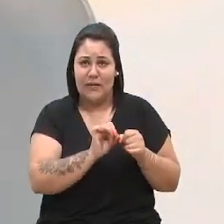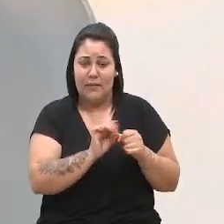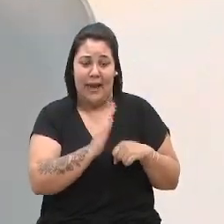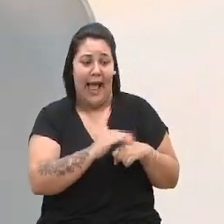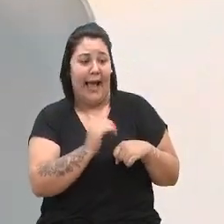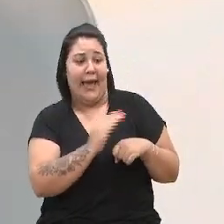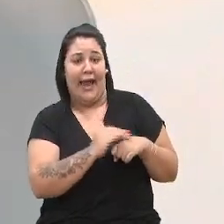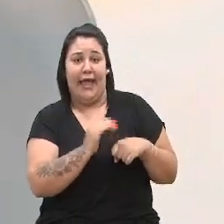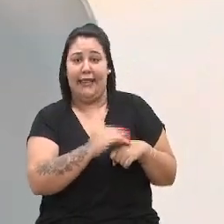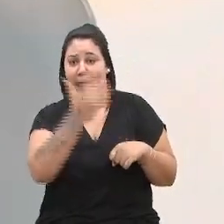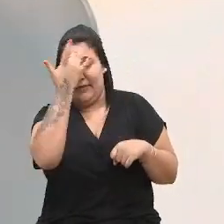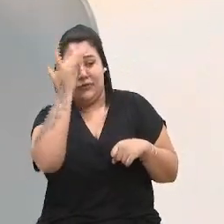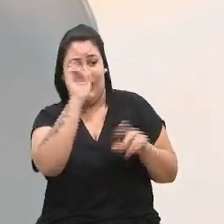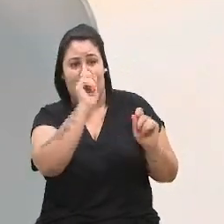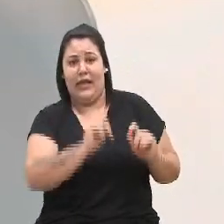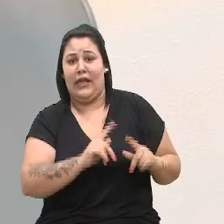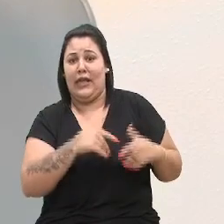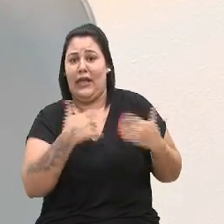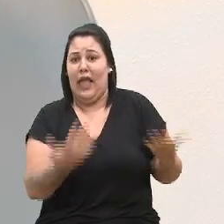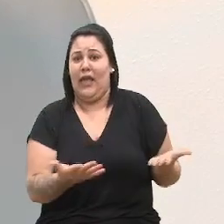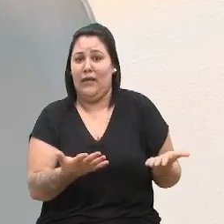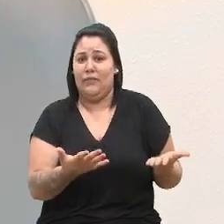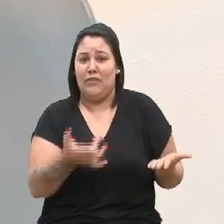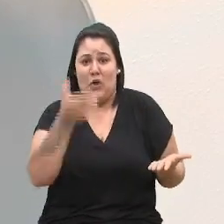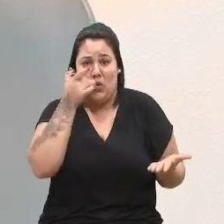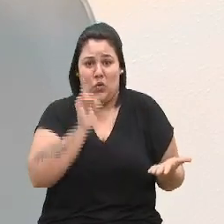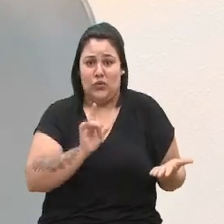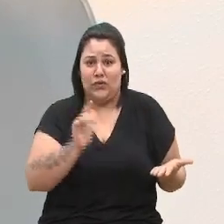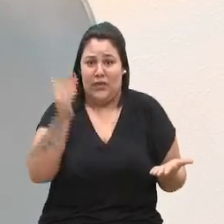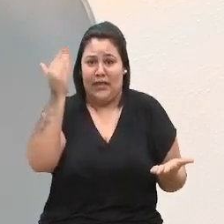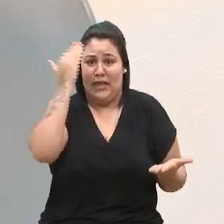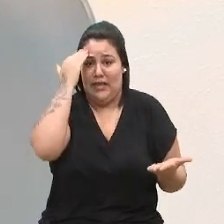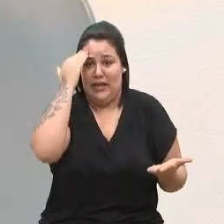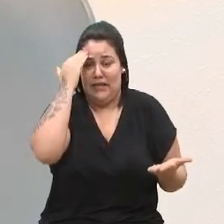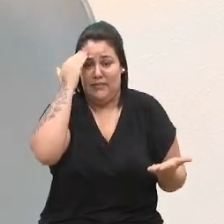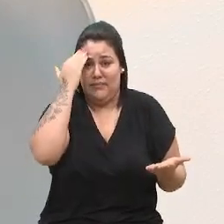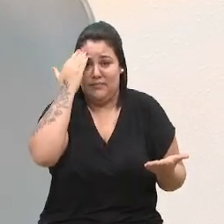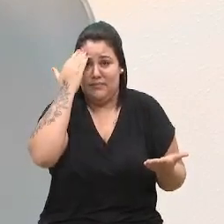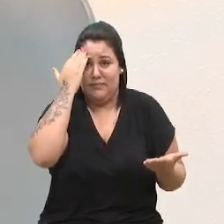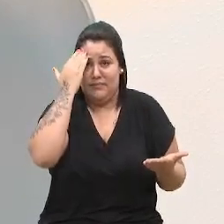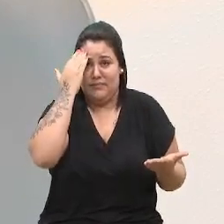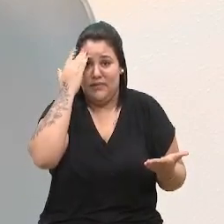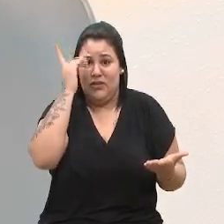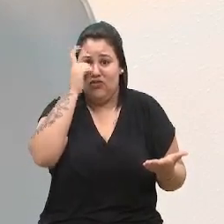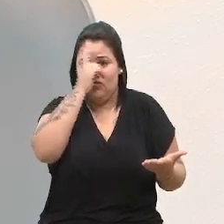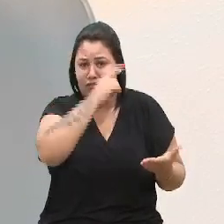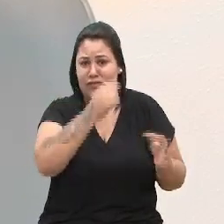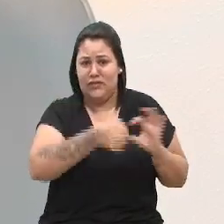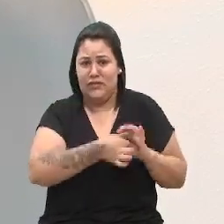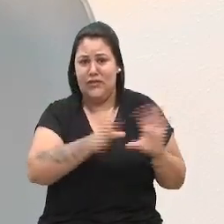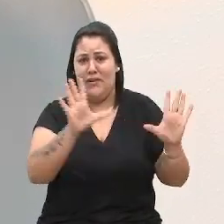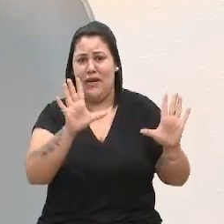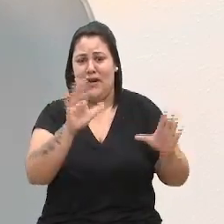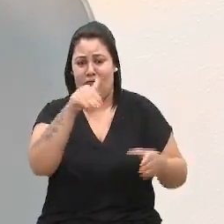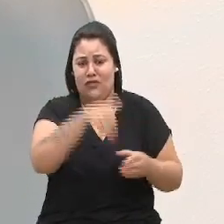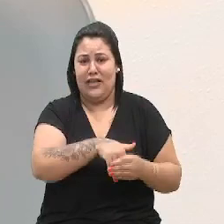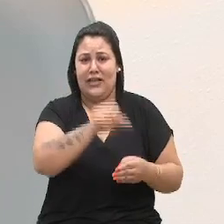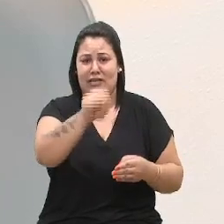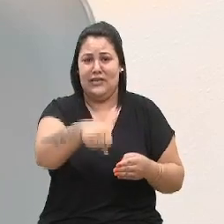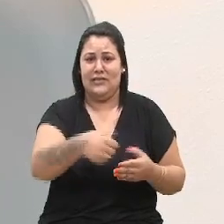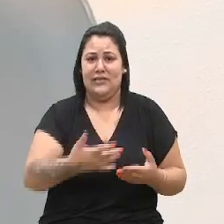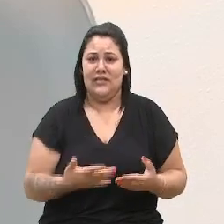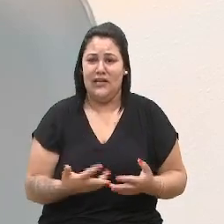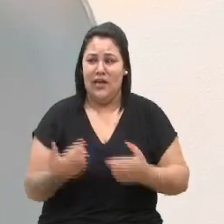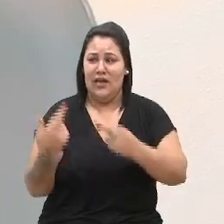quê, porque não dá para entender o que vão contemplar, aí fica meio difícil da gente dar o aval aqui. A